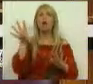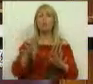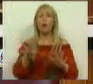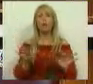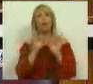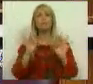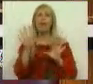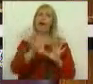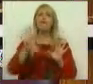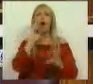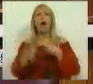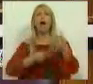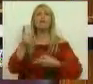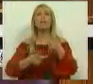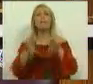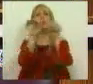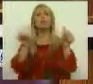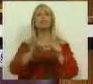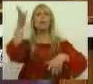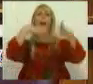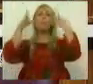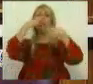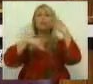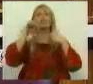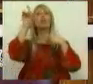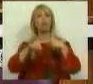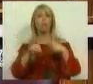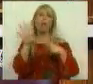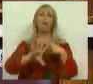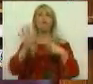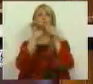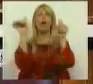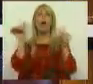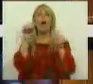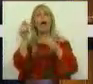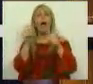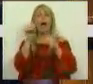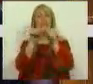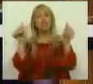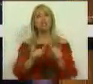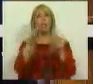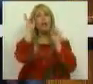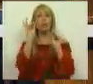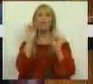de avaliar o sistema de aprendizagem e como forma de avaliar o sistema educativo. Muito obrigado, Sr. Presidente.